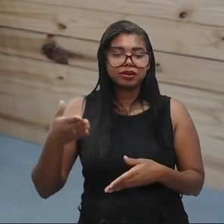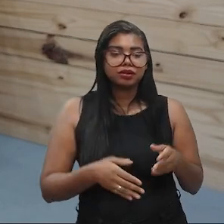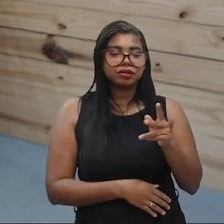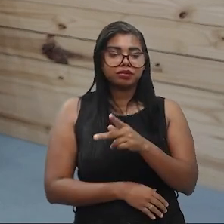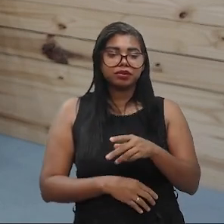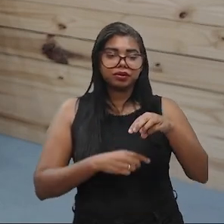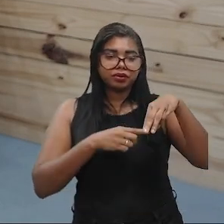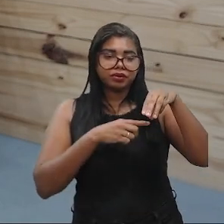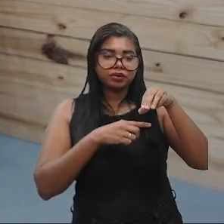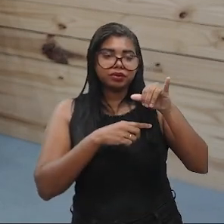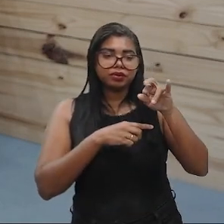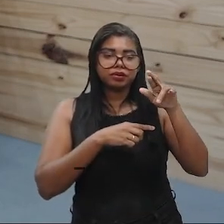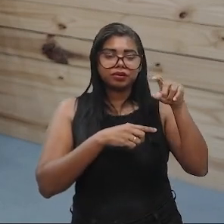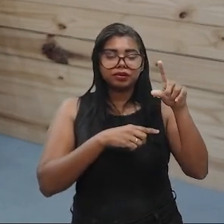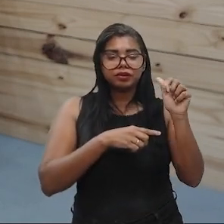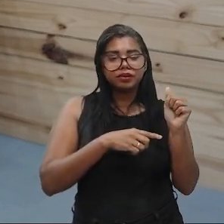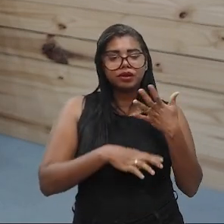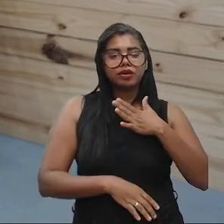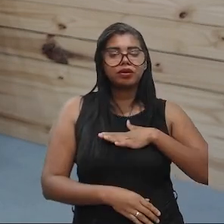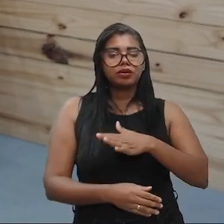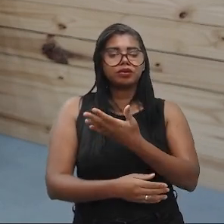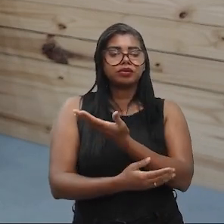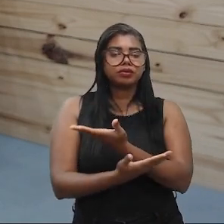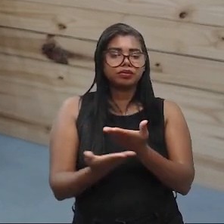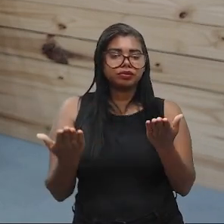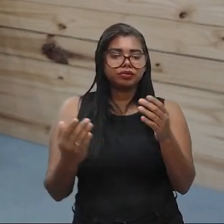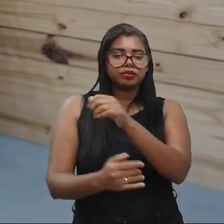Miranda. Espero que vocês tenham gostado, os estudantes,